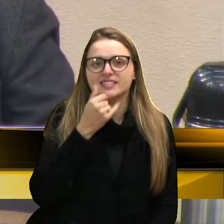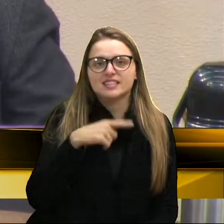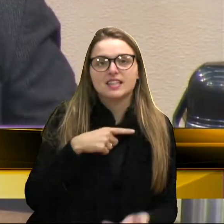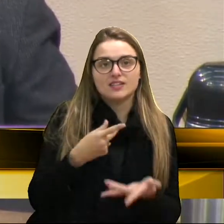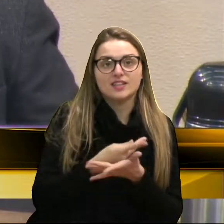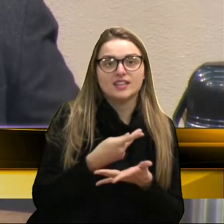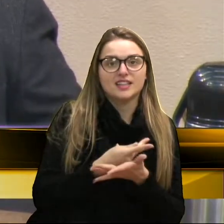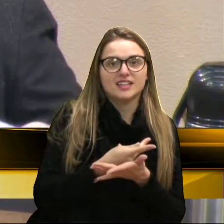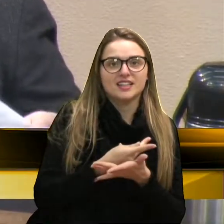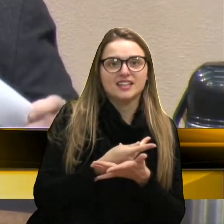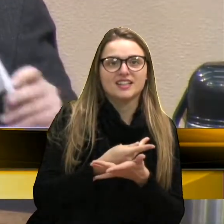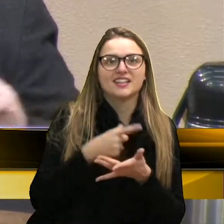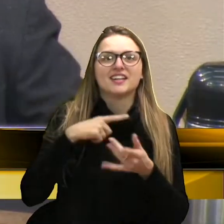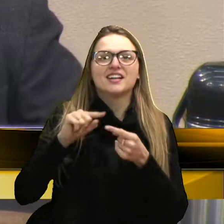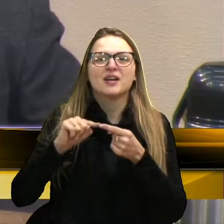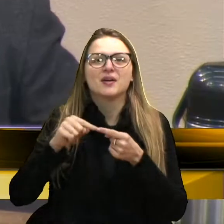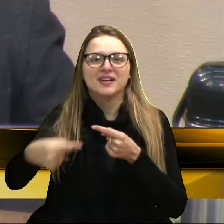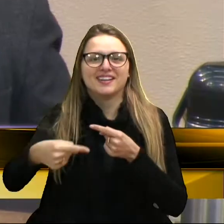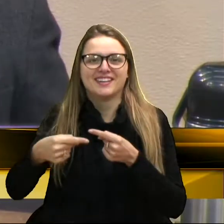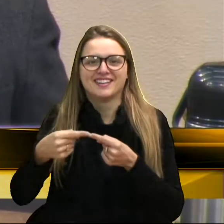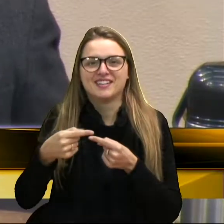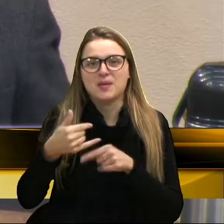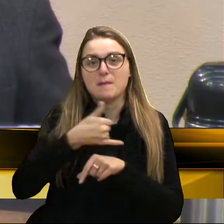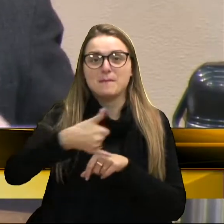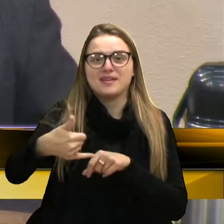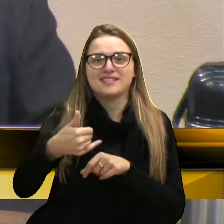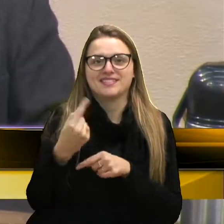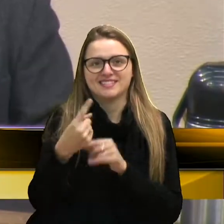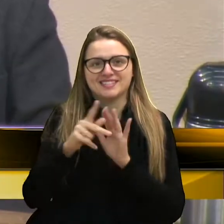Passamos um projeto à frente aqui.